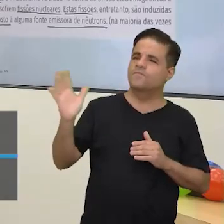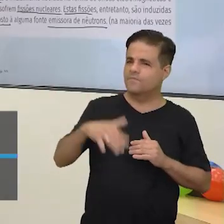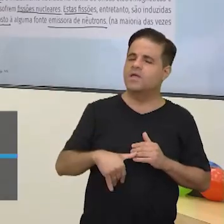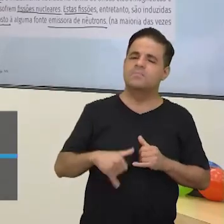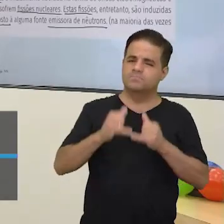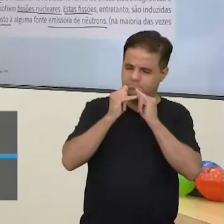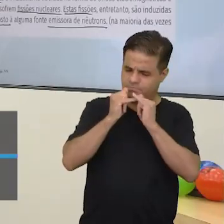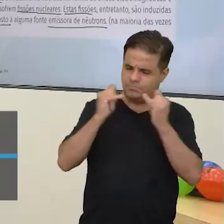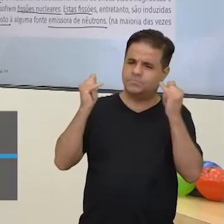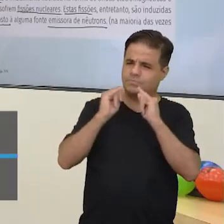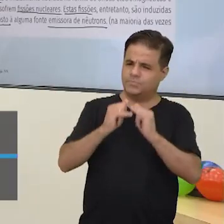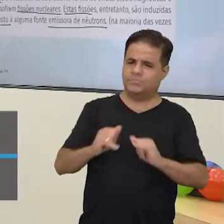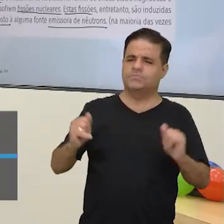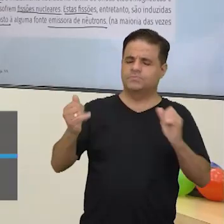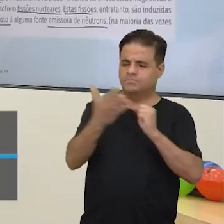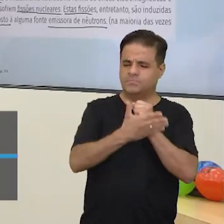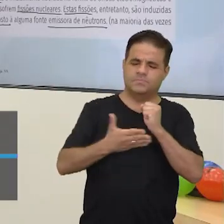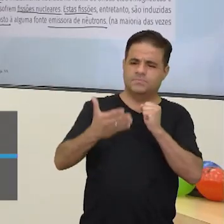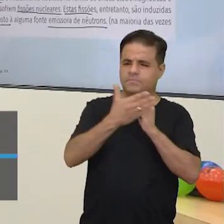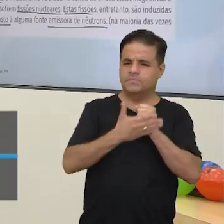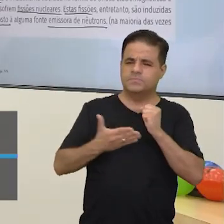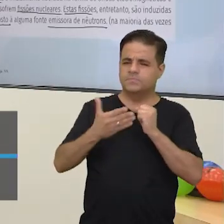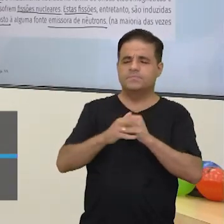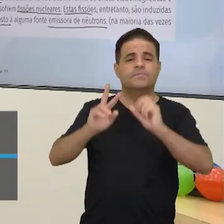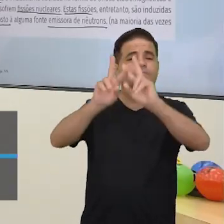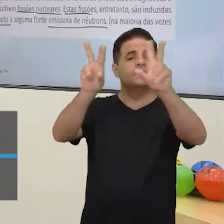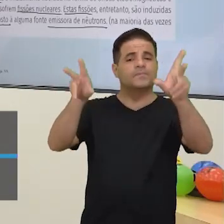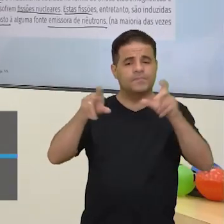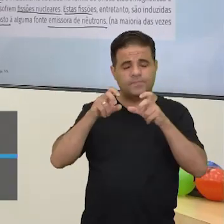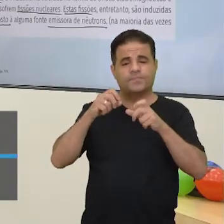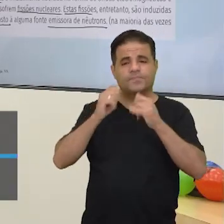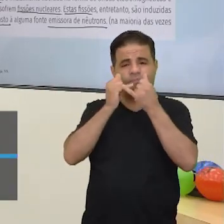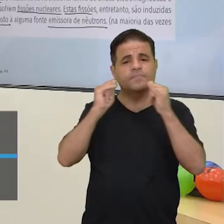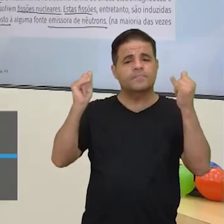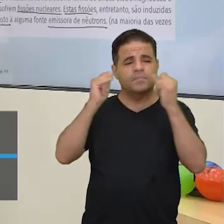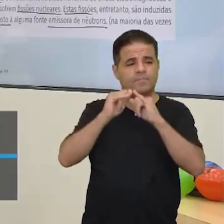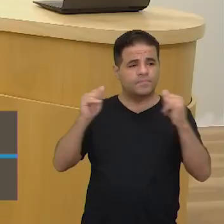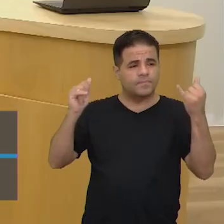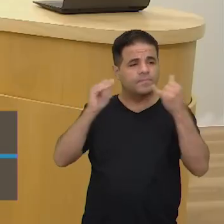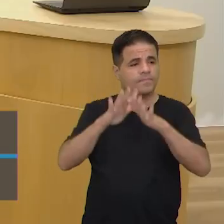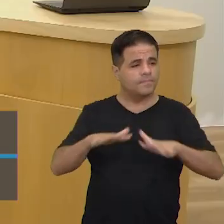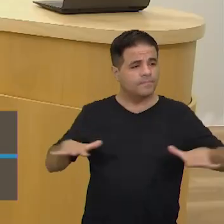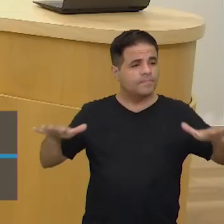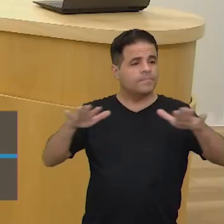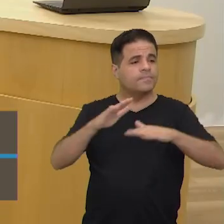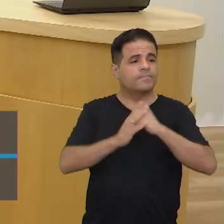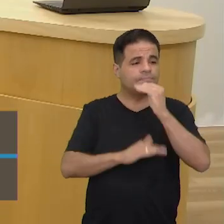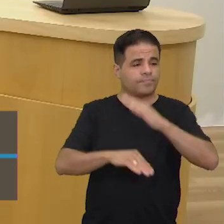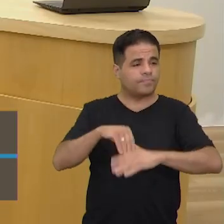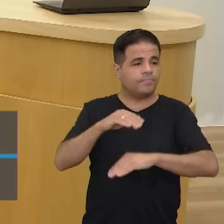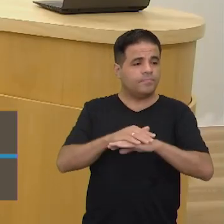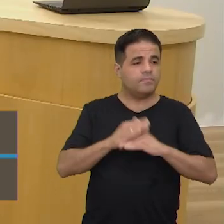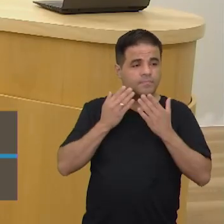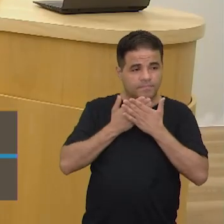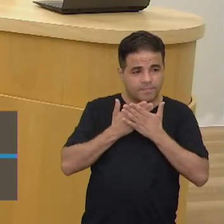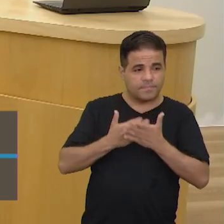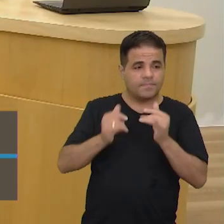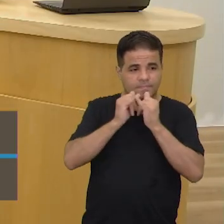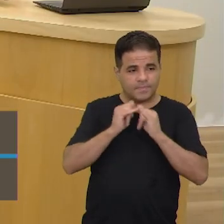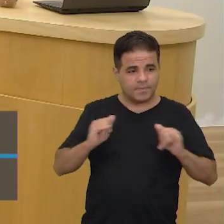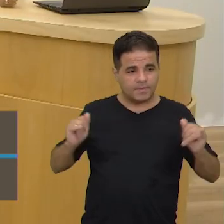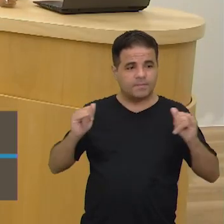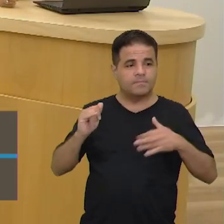desse choque, baseada na questão da massa e energia. Certo, pessoal? Essa questão da equivalência de massa e